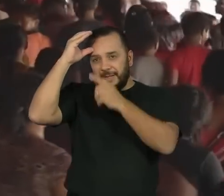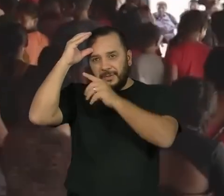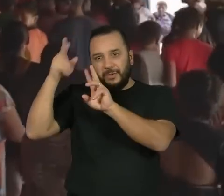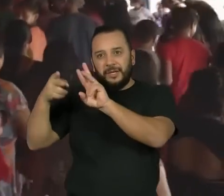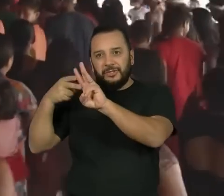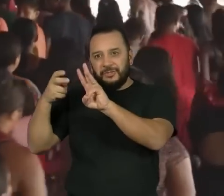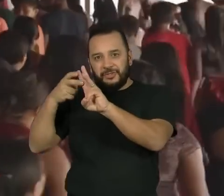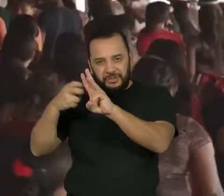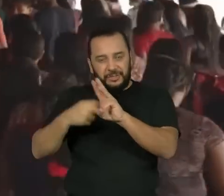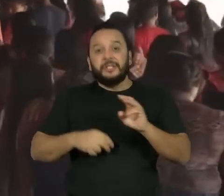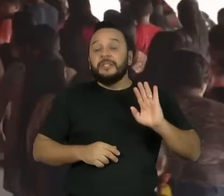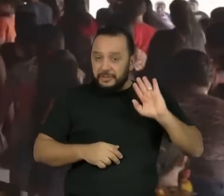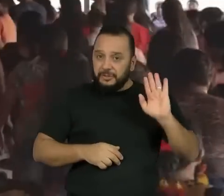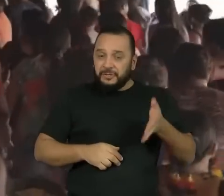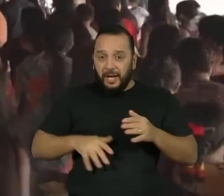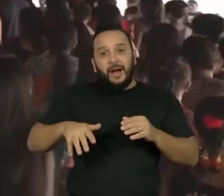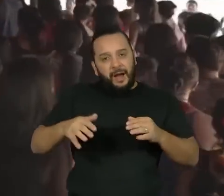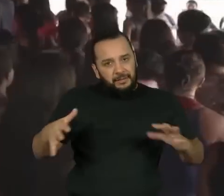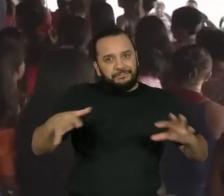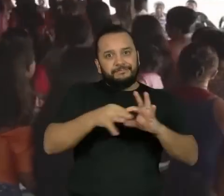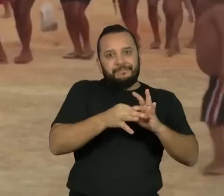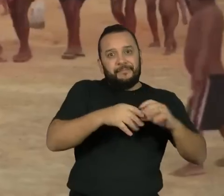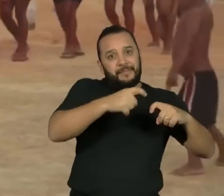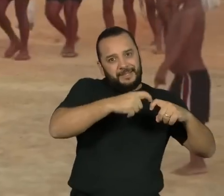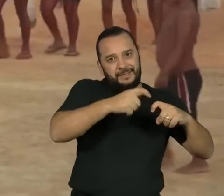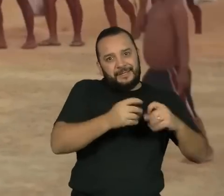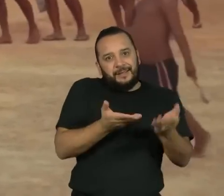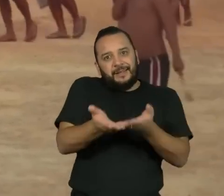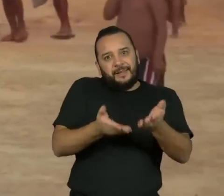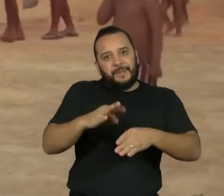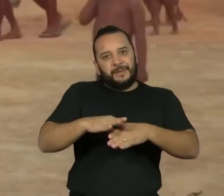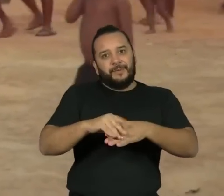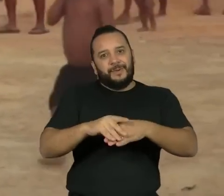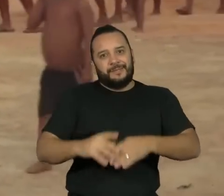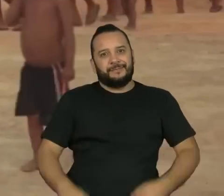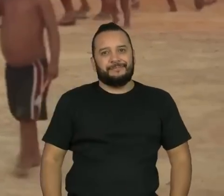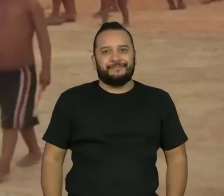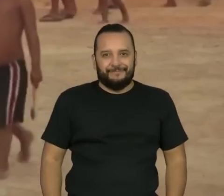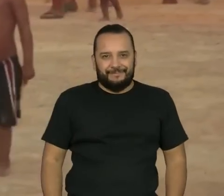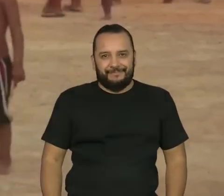da medicina moderna para o tratamento de doenças.